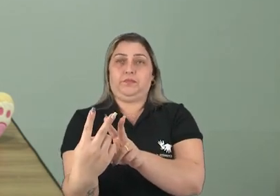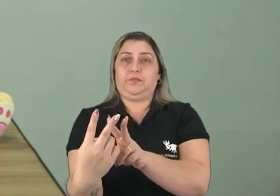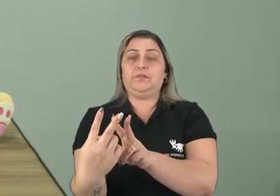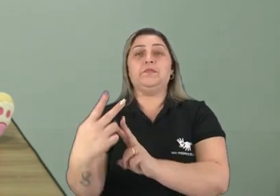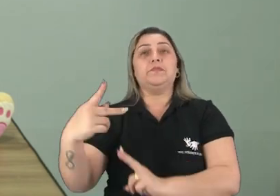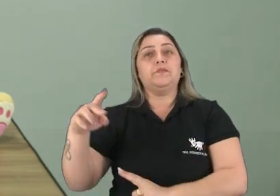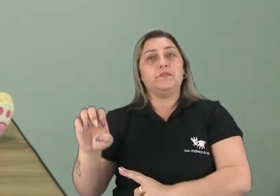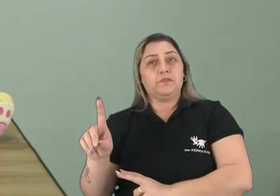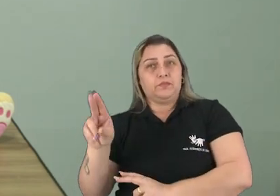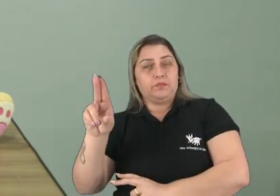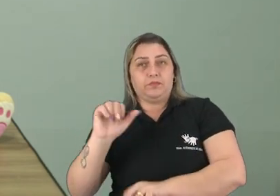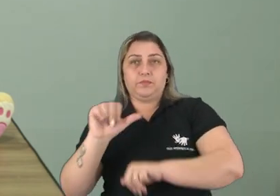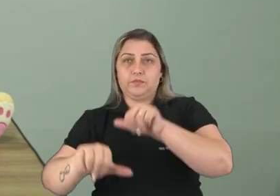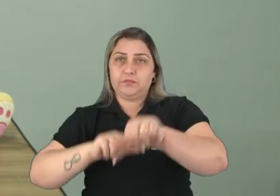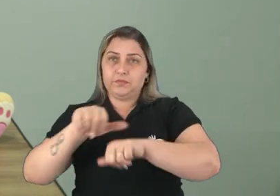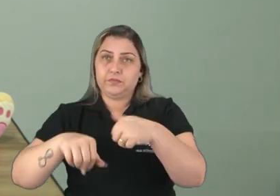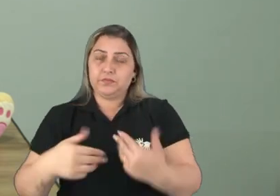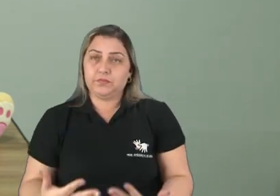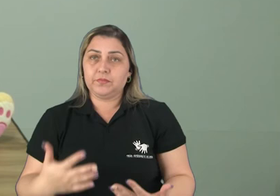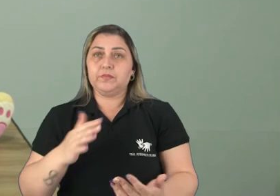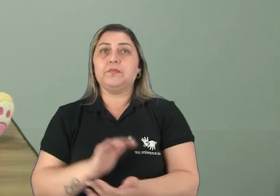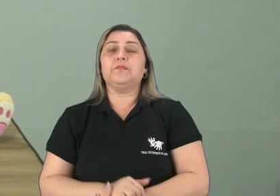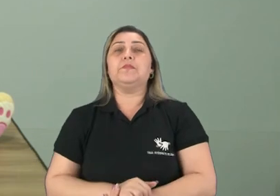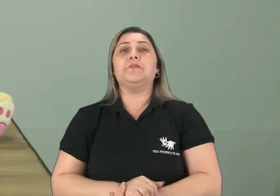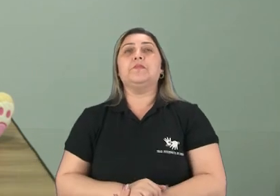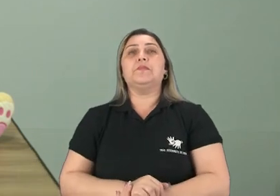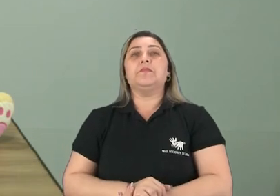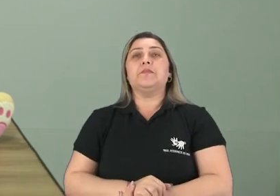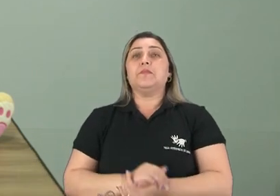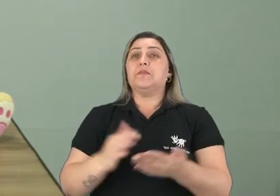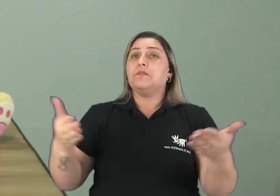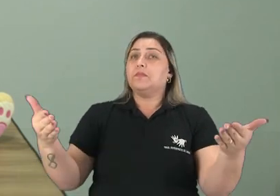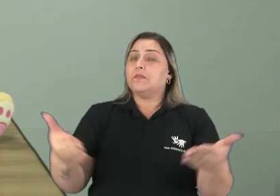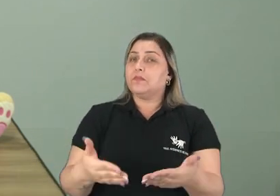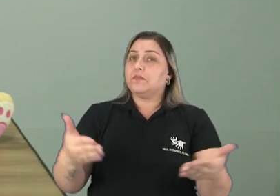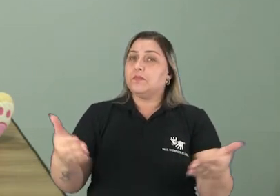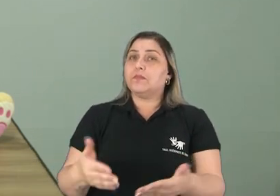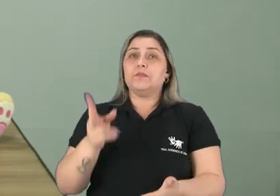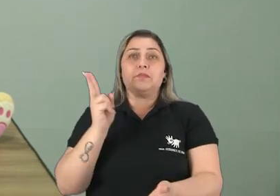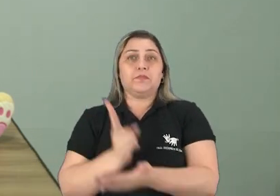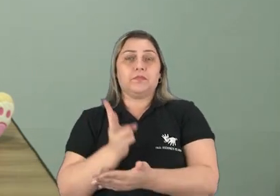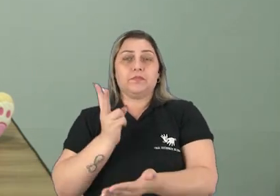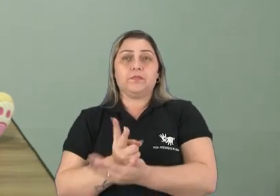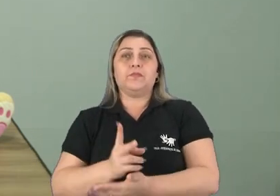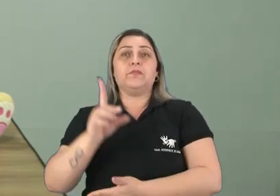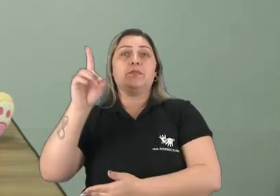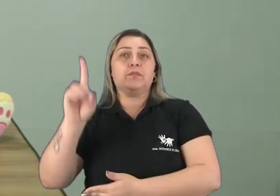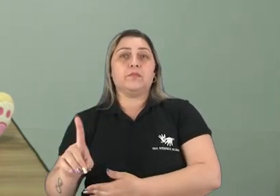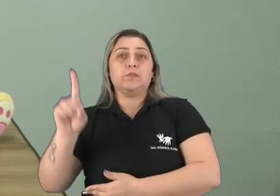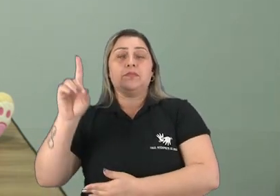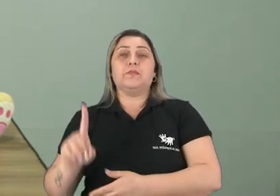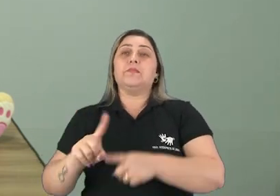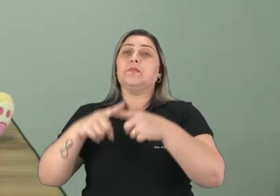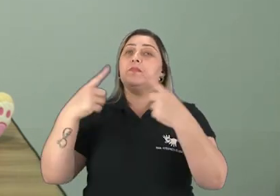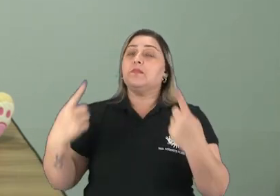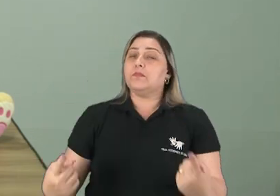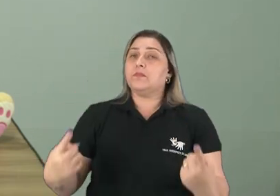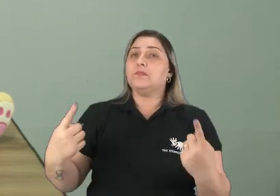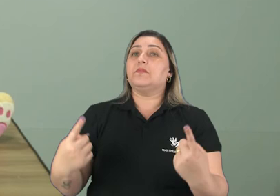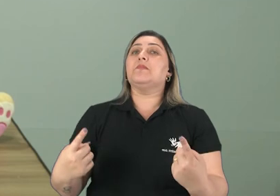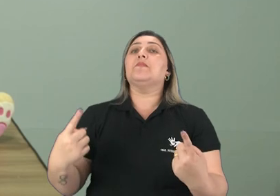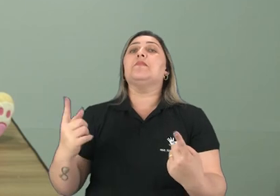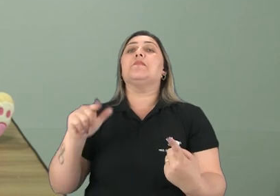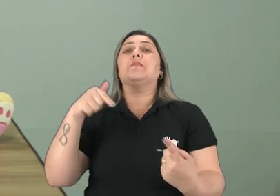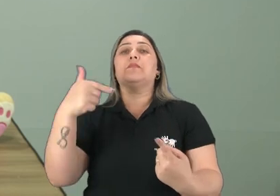o Pedro, mudou. Então, a direção agora é a mesma, direita, direita. Porém, o outro está em